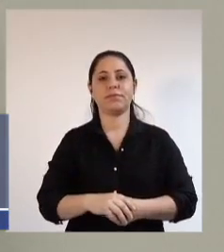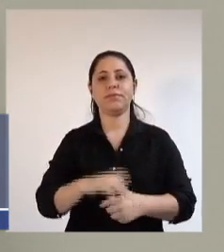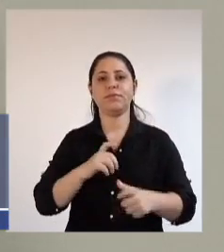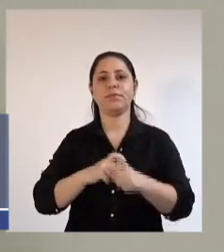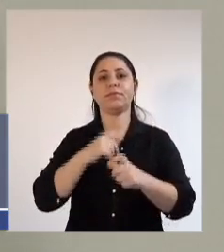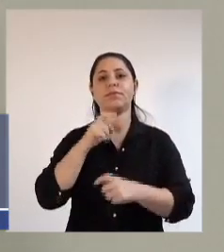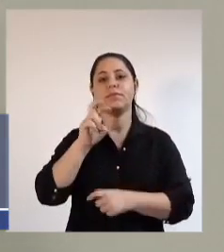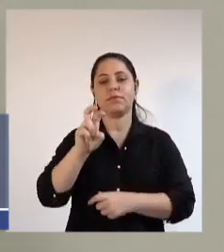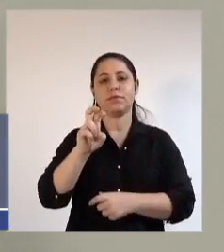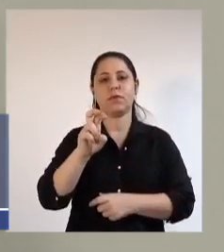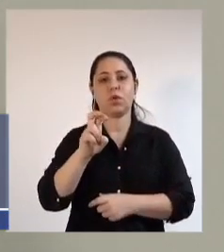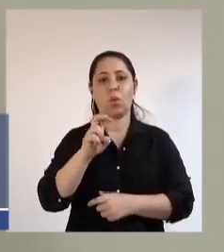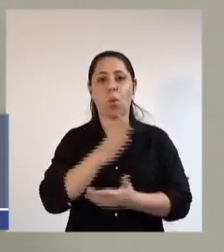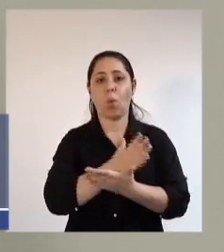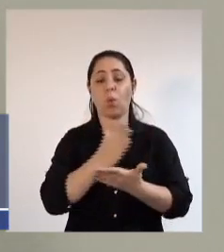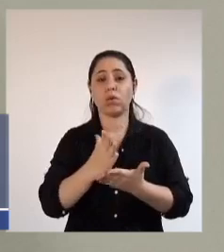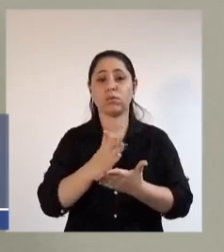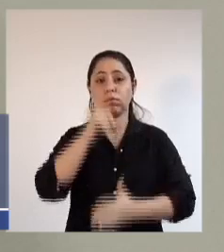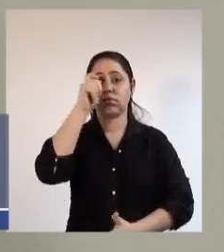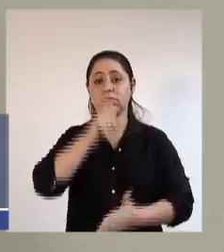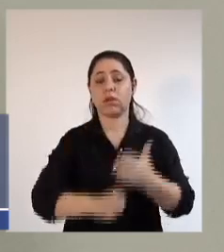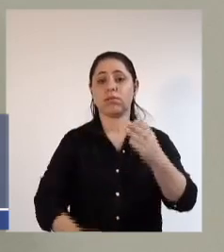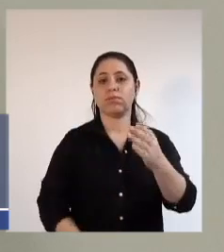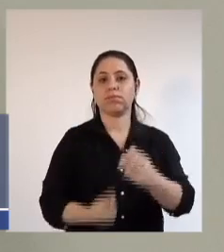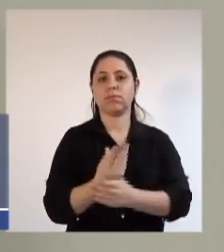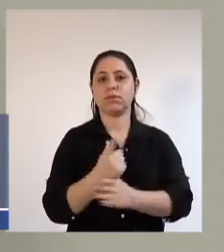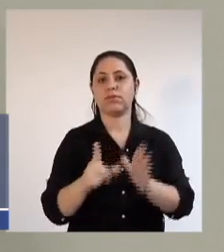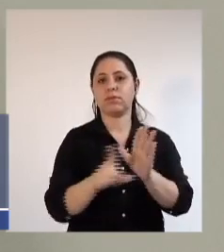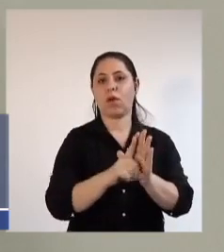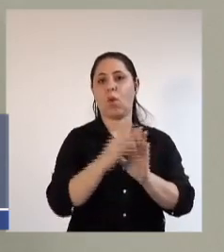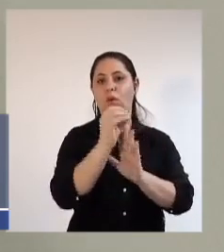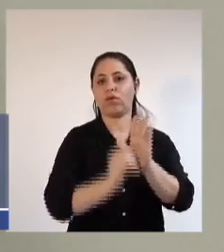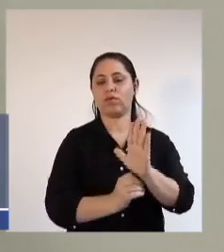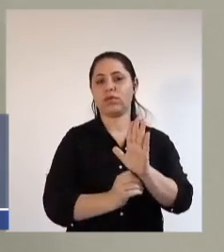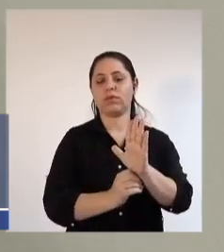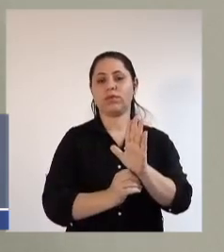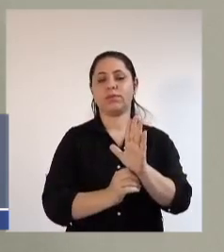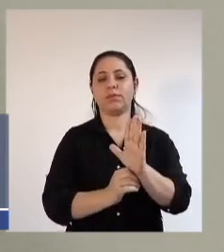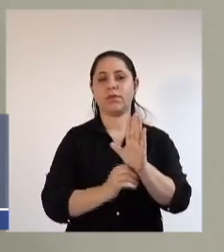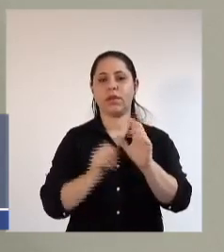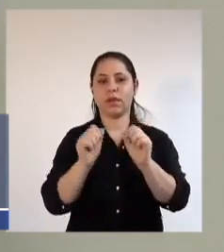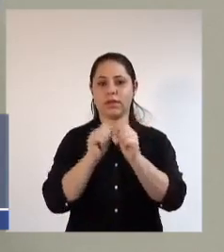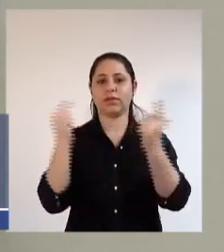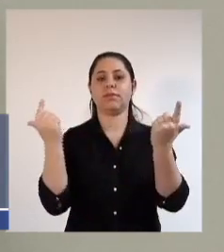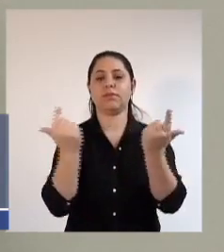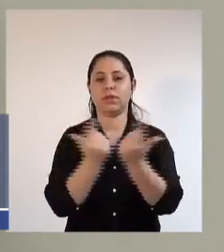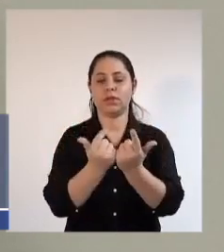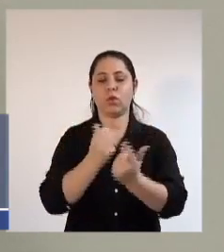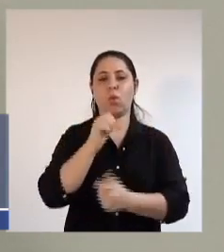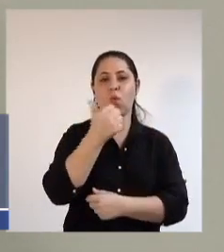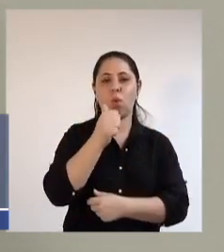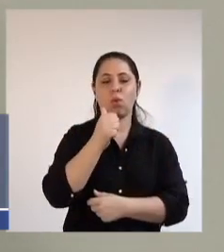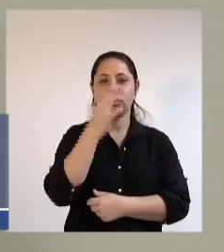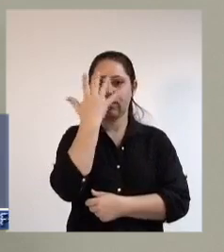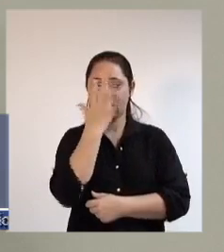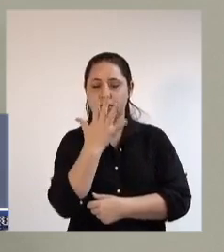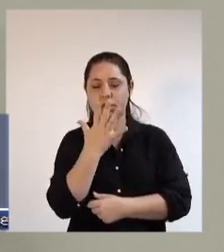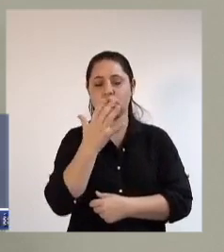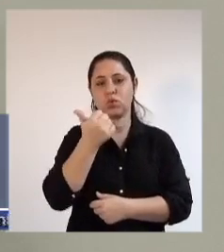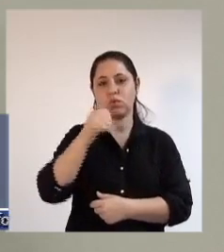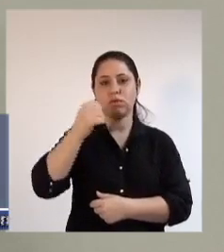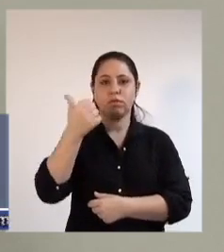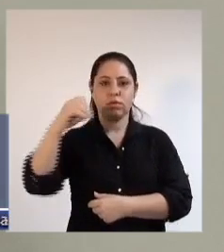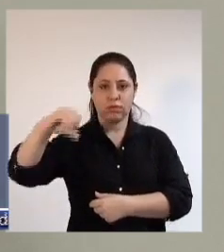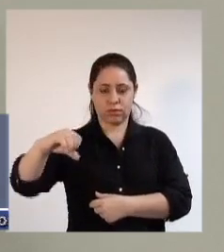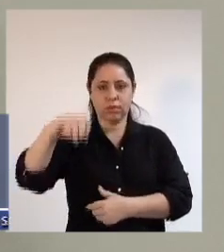este ato entra em vigor na data de sua publicação palácio guaicurus 11 de fevereiro de 2019